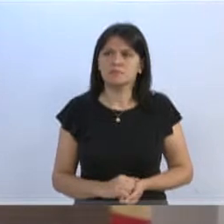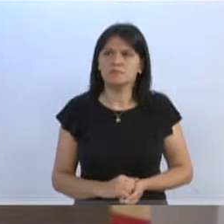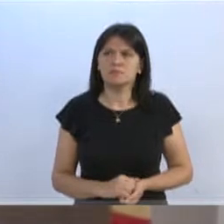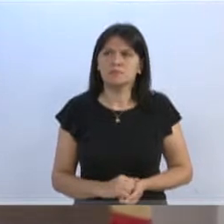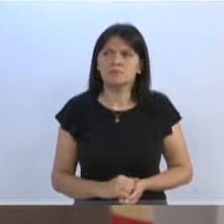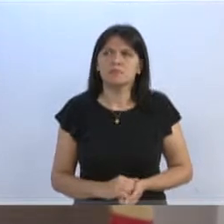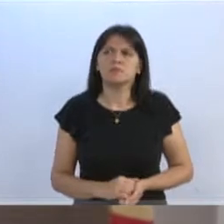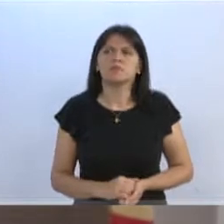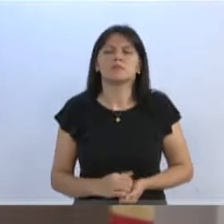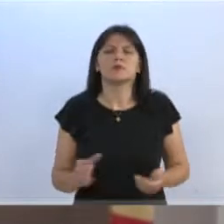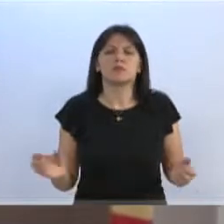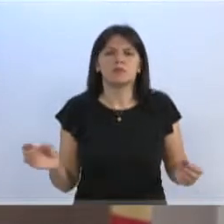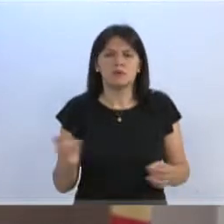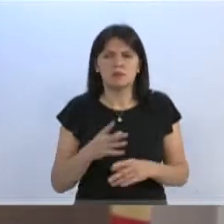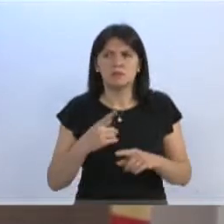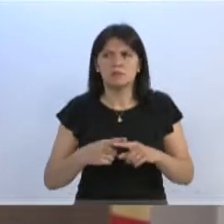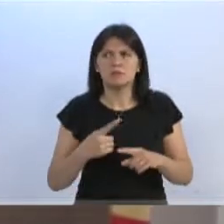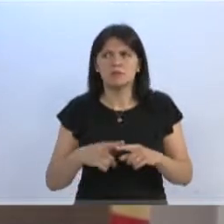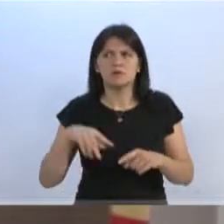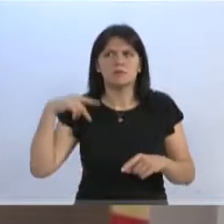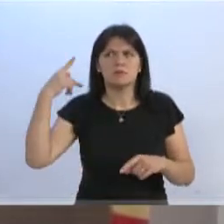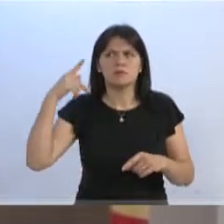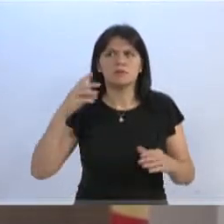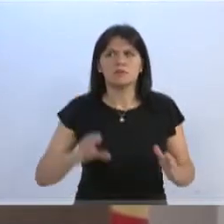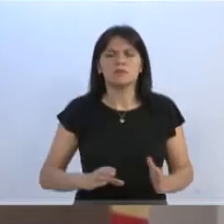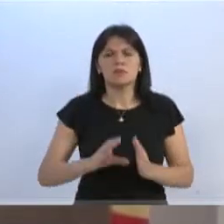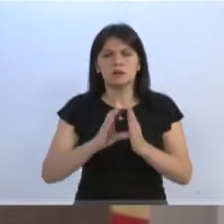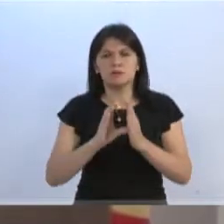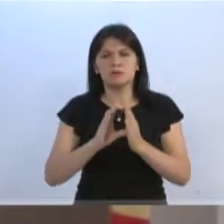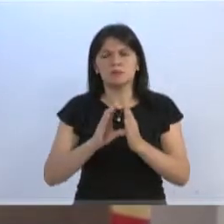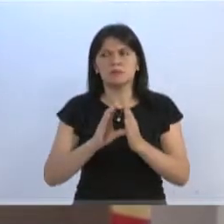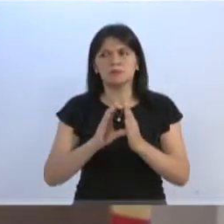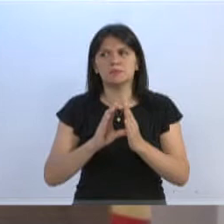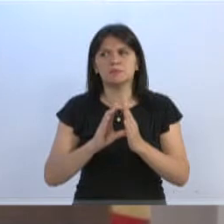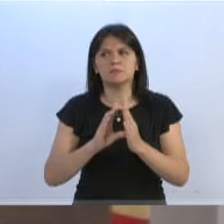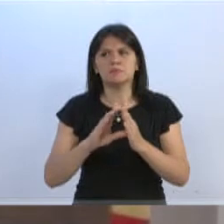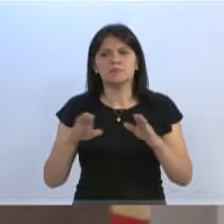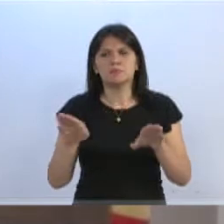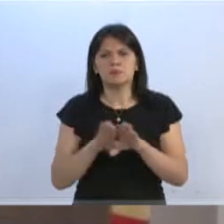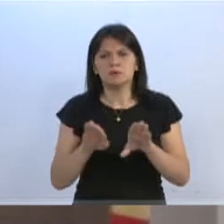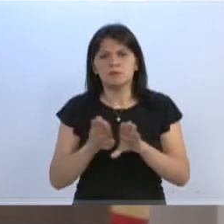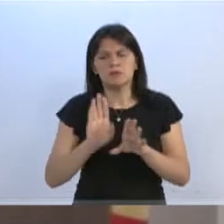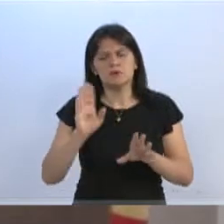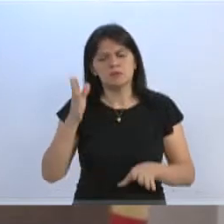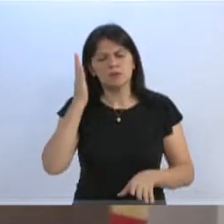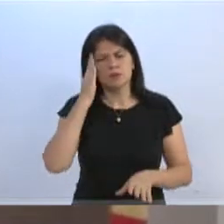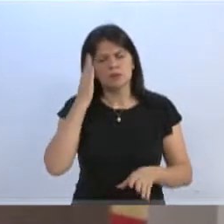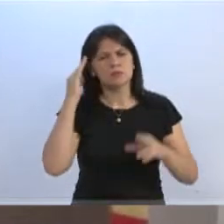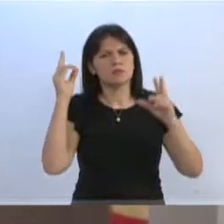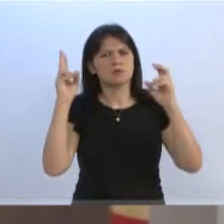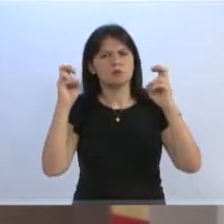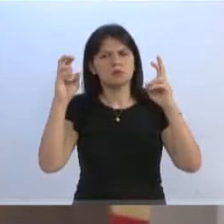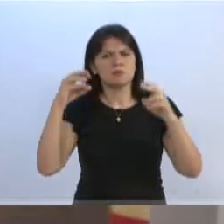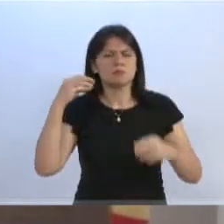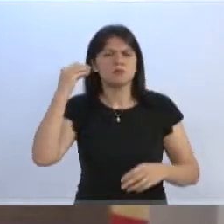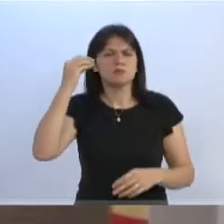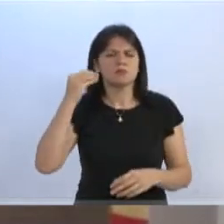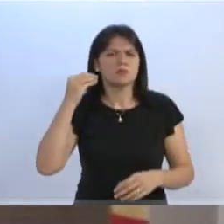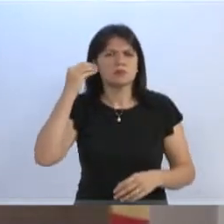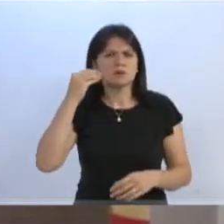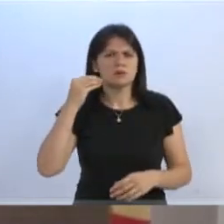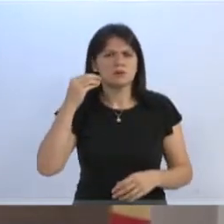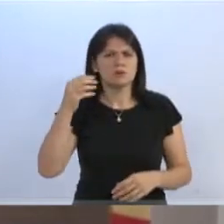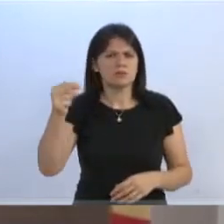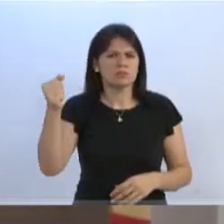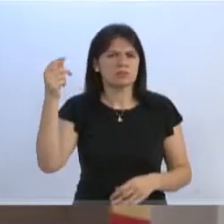Eu encerro porque o vereador Caminha, com muita propriedade e dominador que é do assunto, pela experiência que